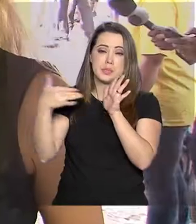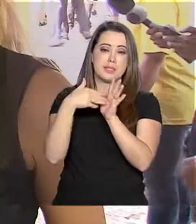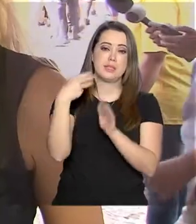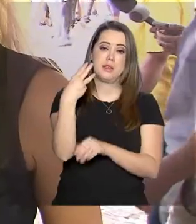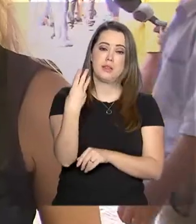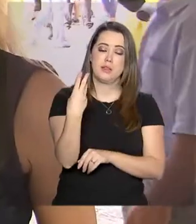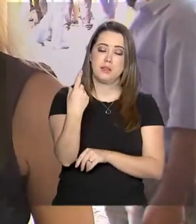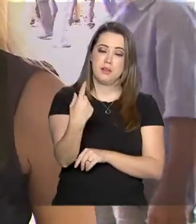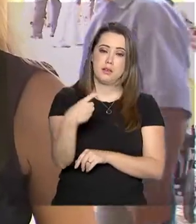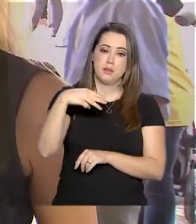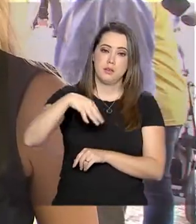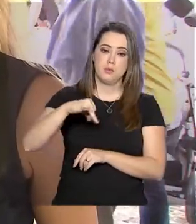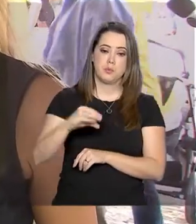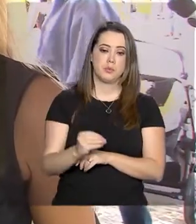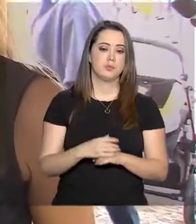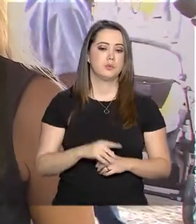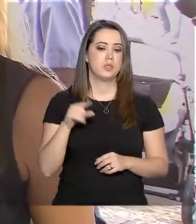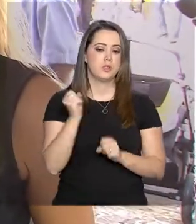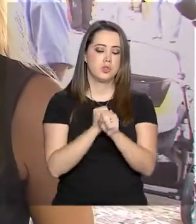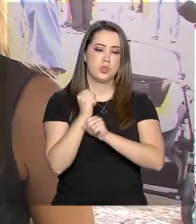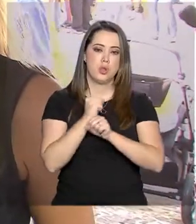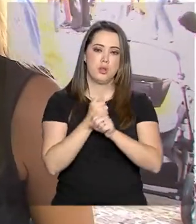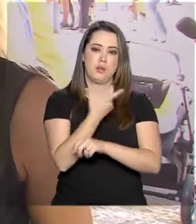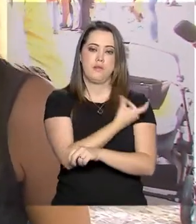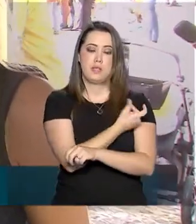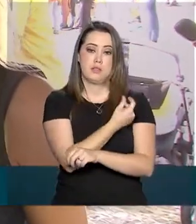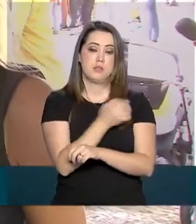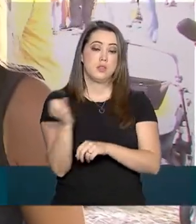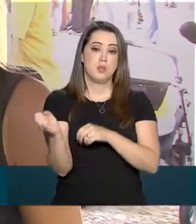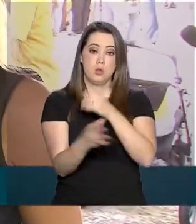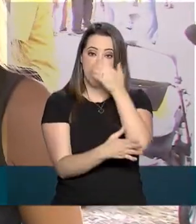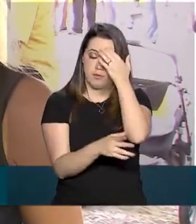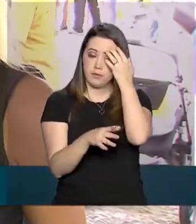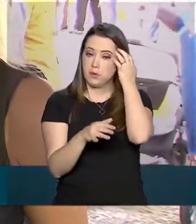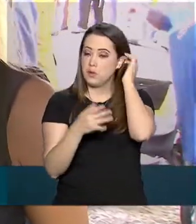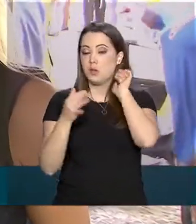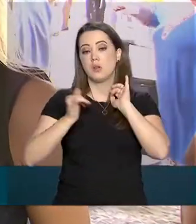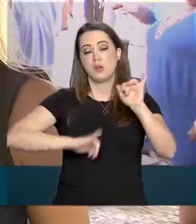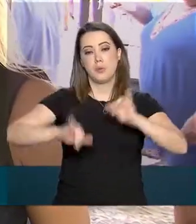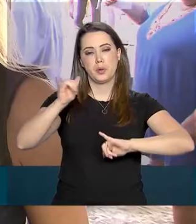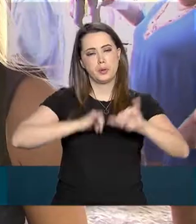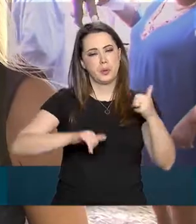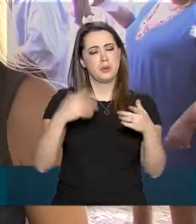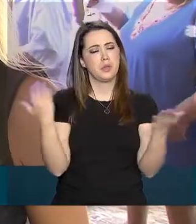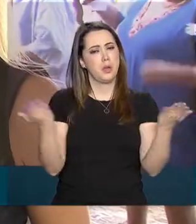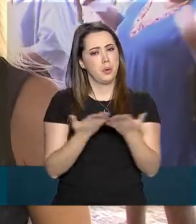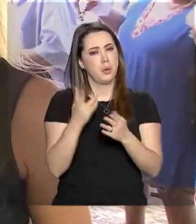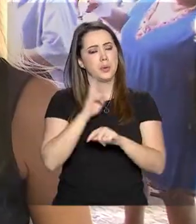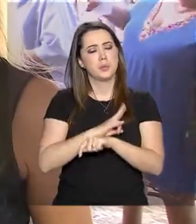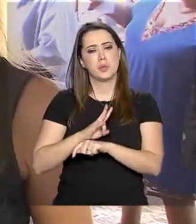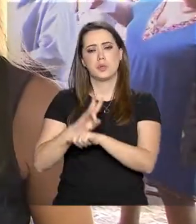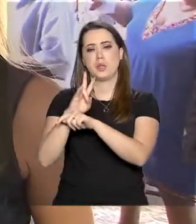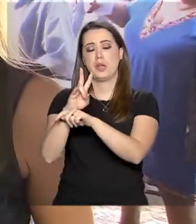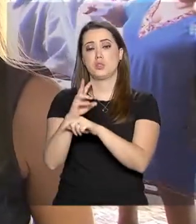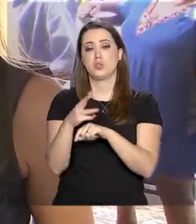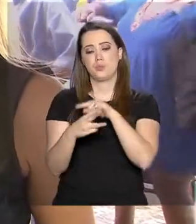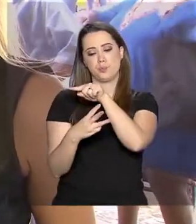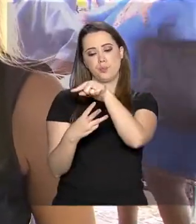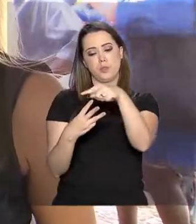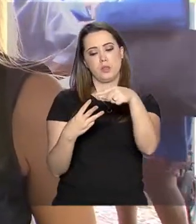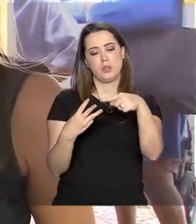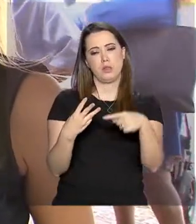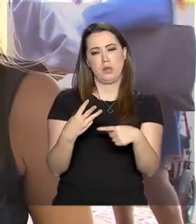maio. Este ano, a vacina produzida foi atualizada em laboratório. Agora, ela protege contra os três